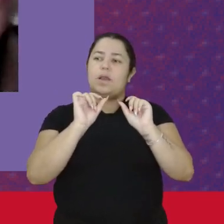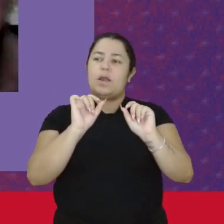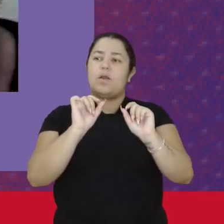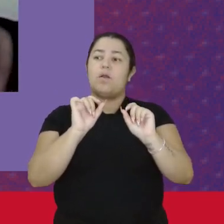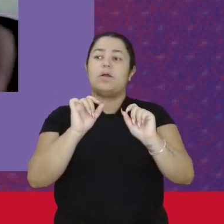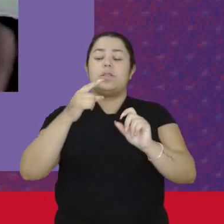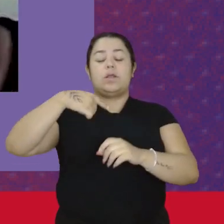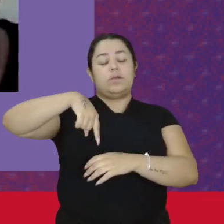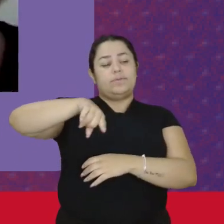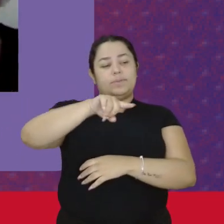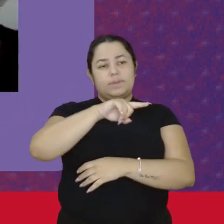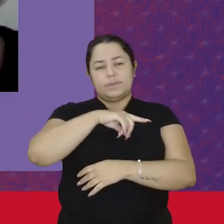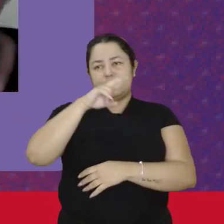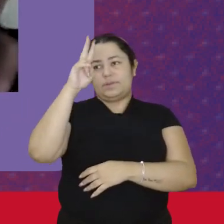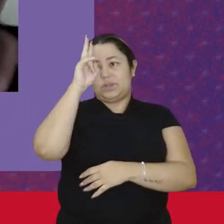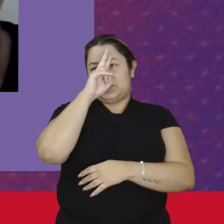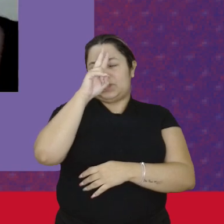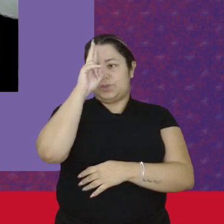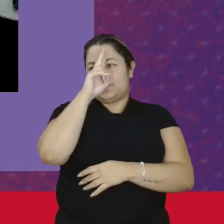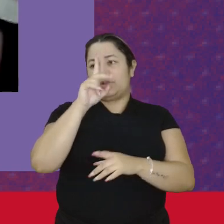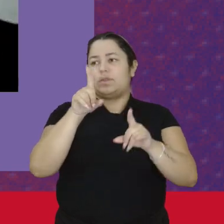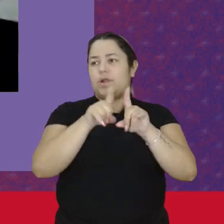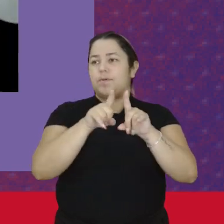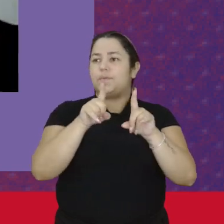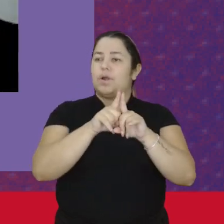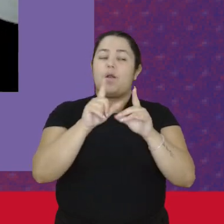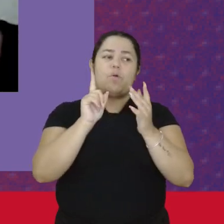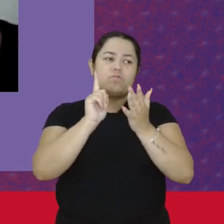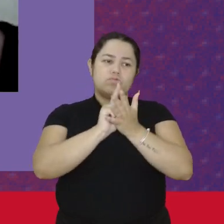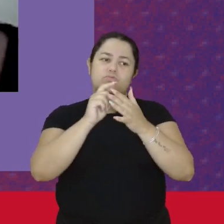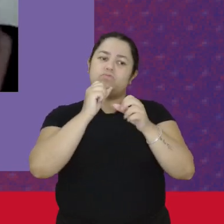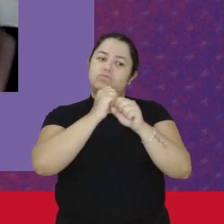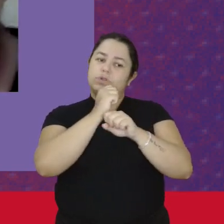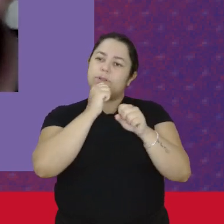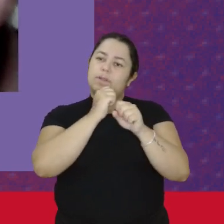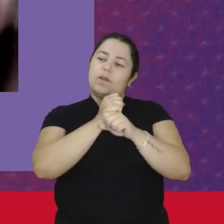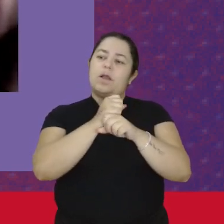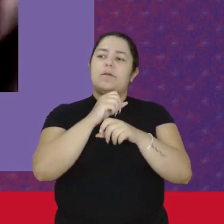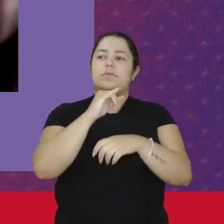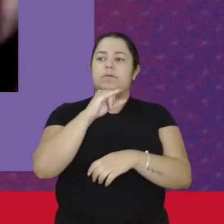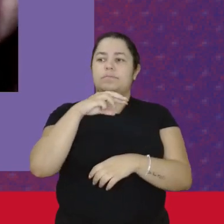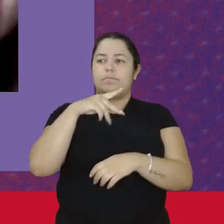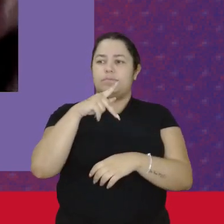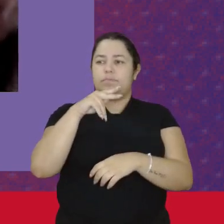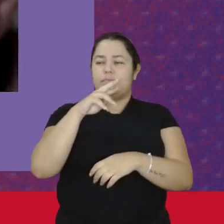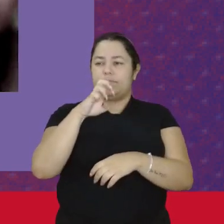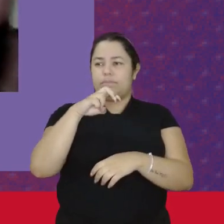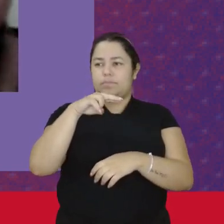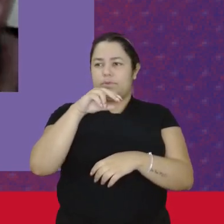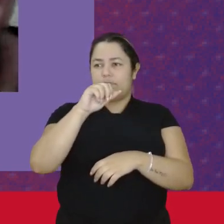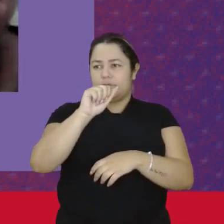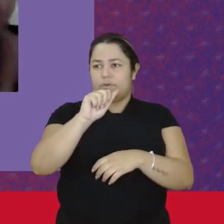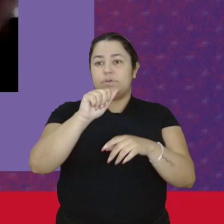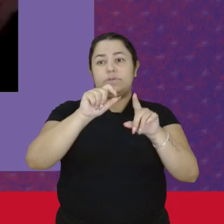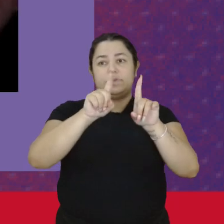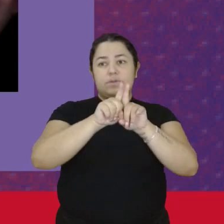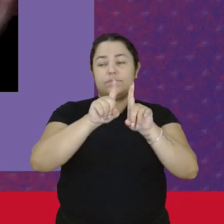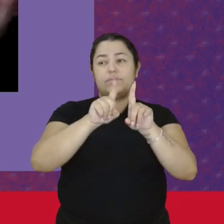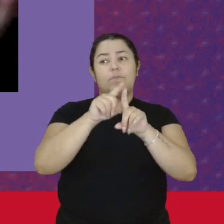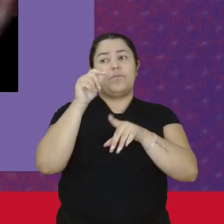na nossa história como dos jornais e construção da imprensa feminina, né? Embora